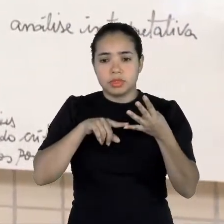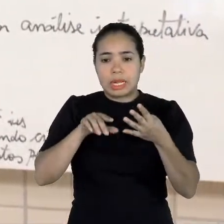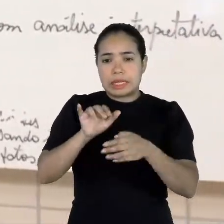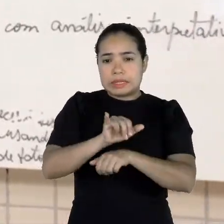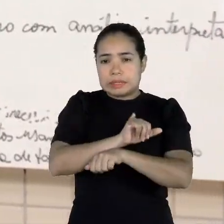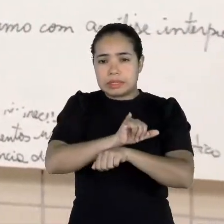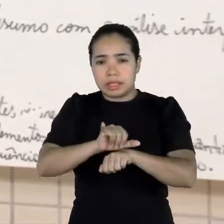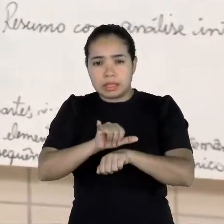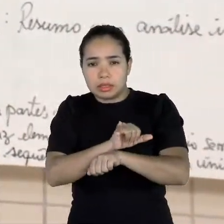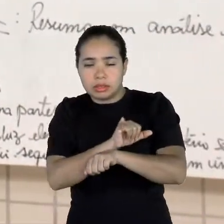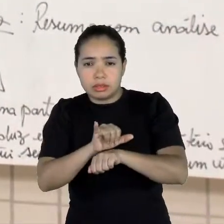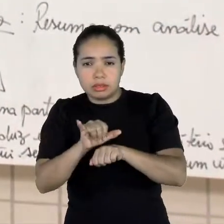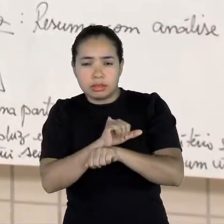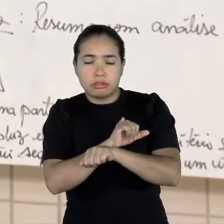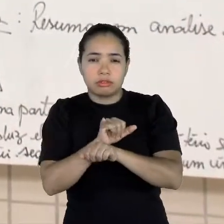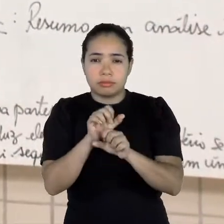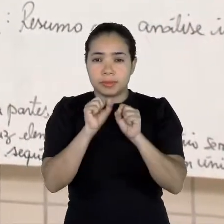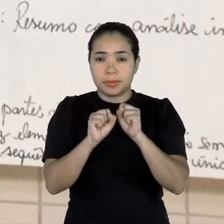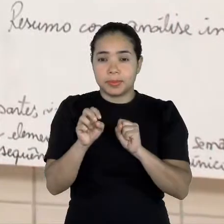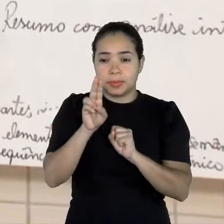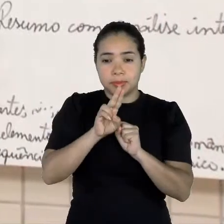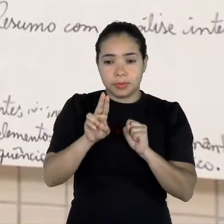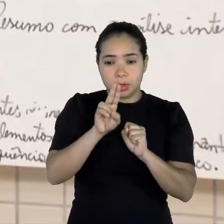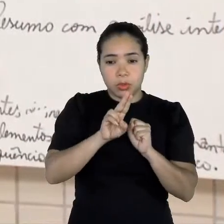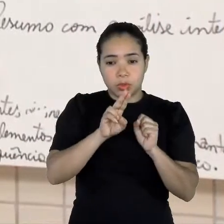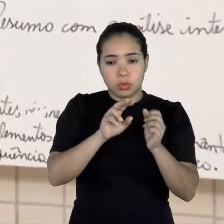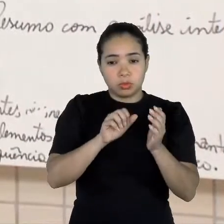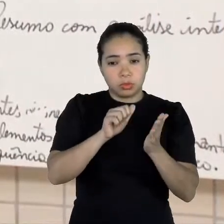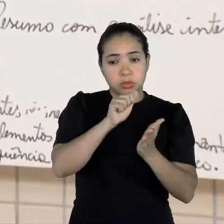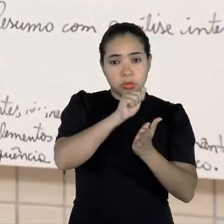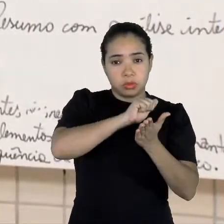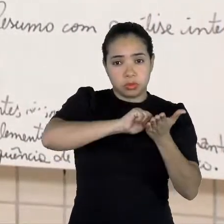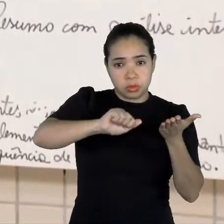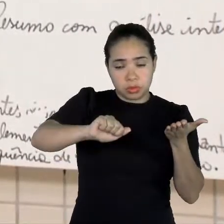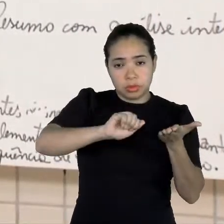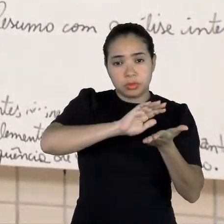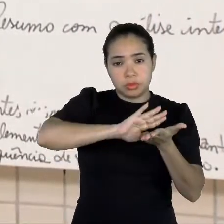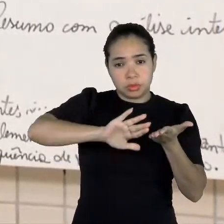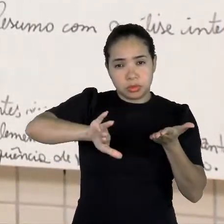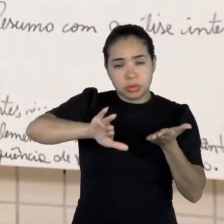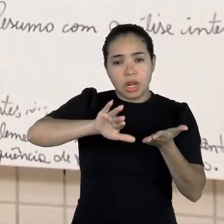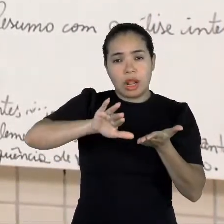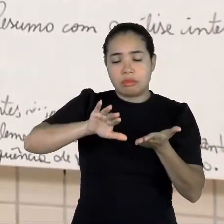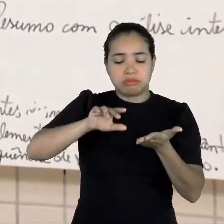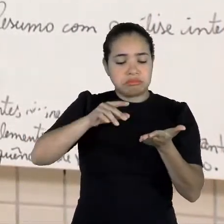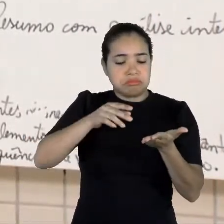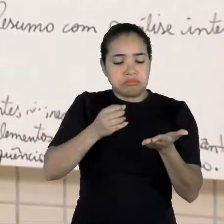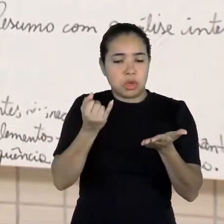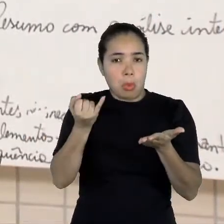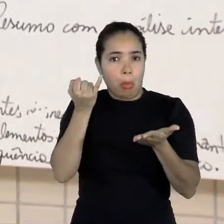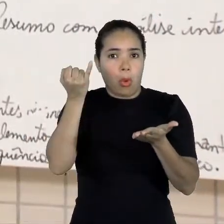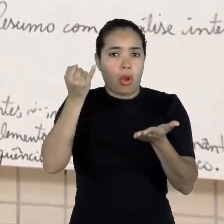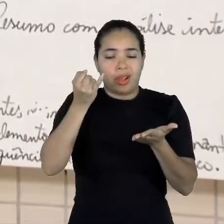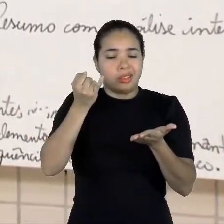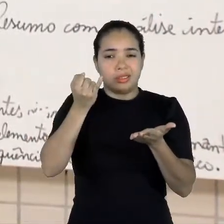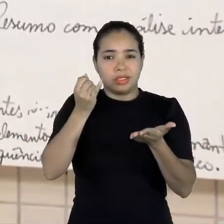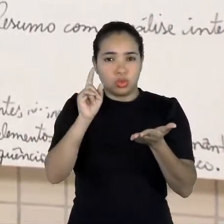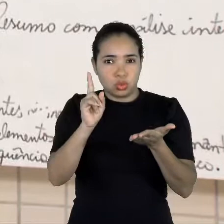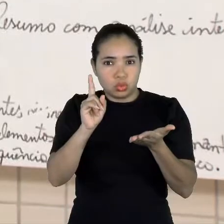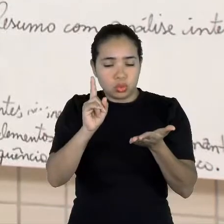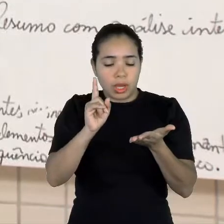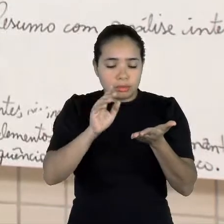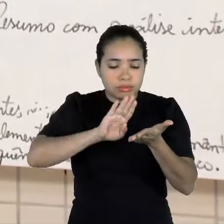tenho a estratégia que eu posso usar de apagamento, elimina as partes desnecessárias. Generalização,